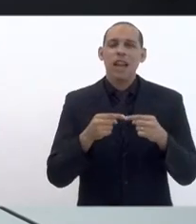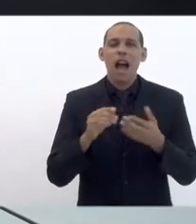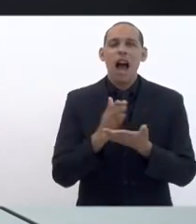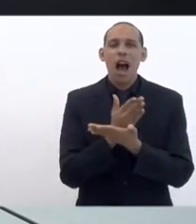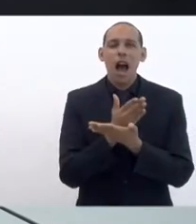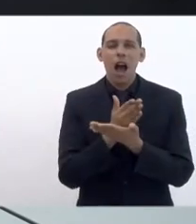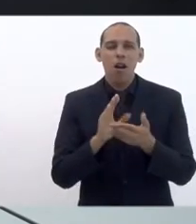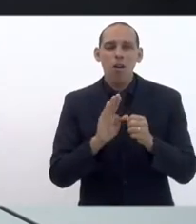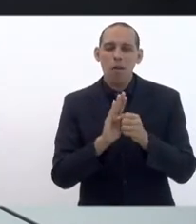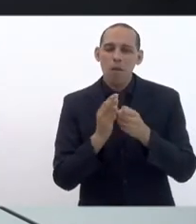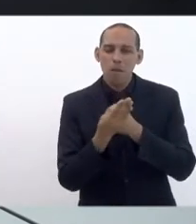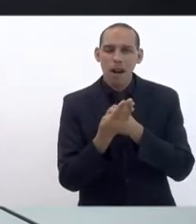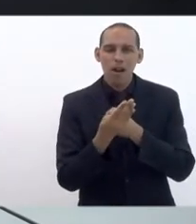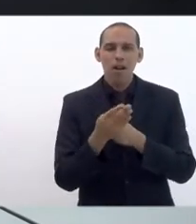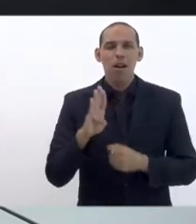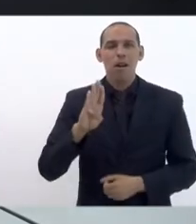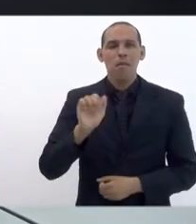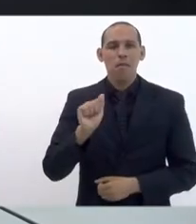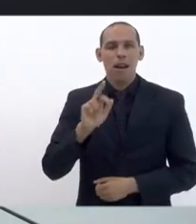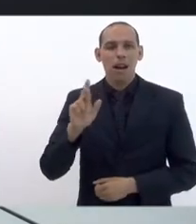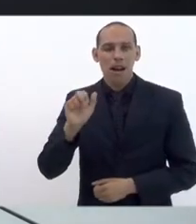Barra Mansa com Volta Redonda.